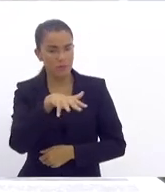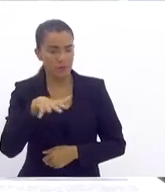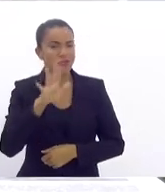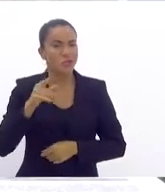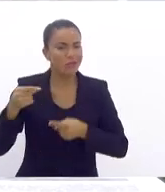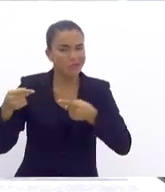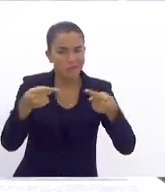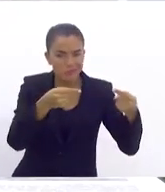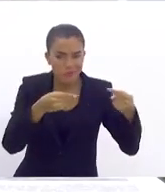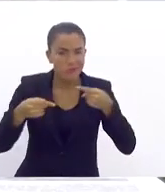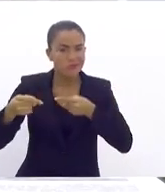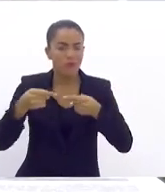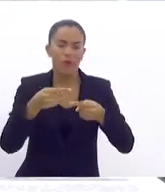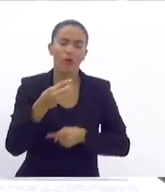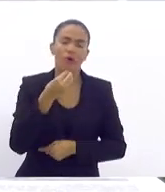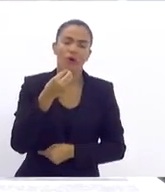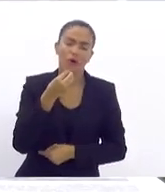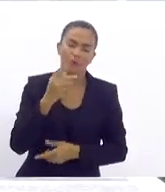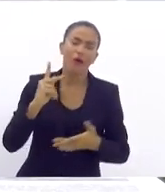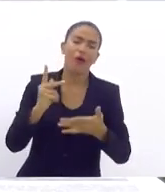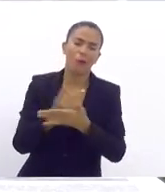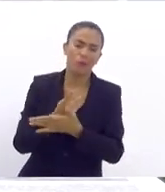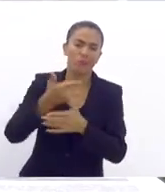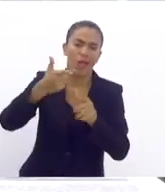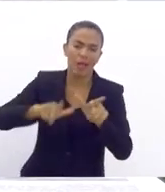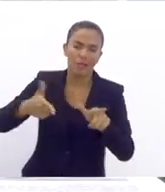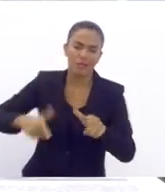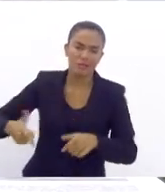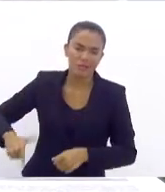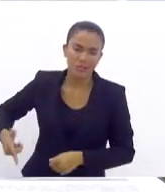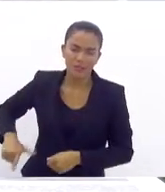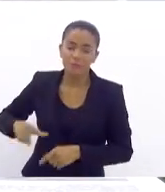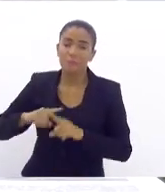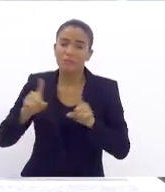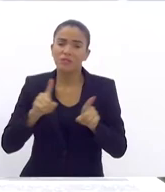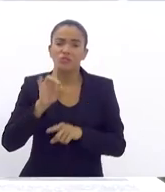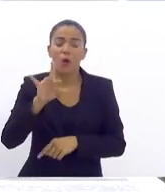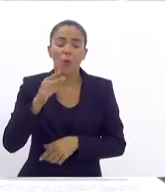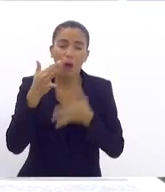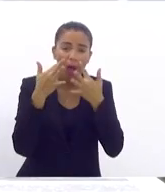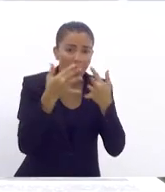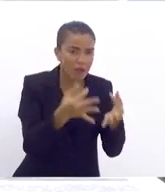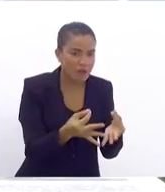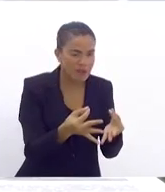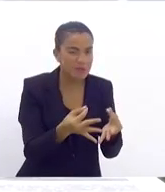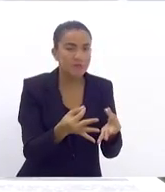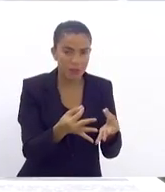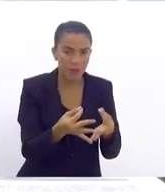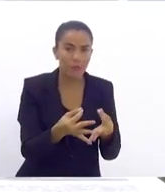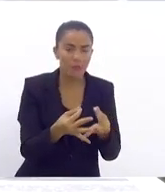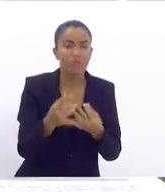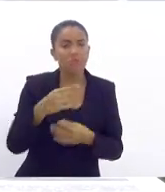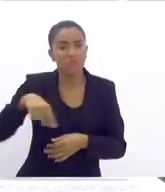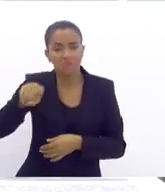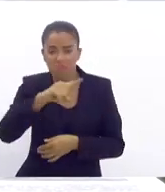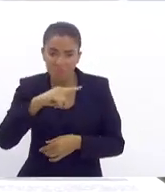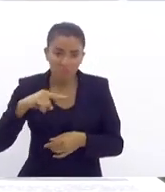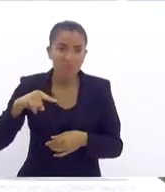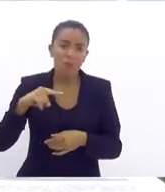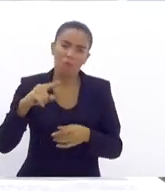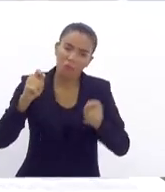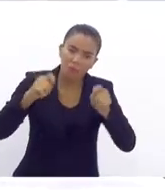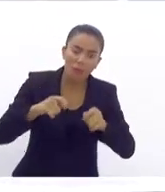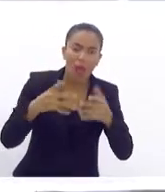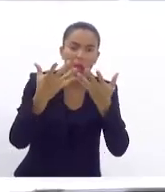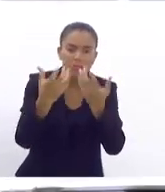discutido bastante. É evidente que isso acontece muito, mas é apenas uma atenção. Se o senhor, se Vossa Excelência puder